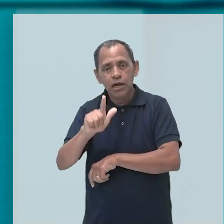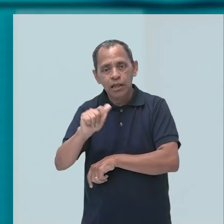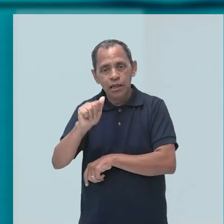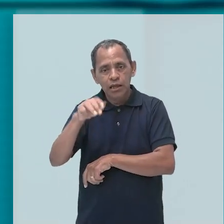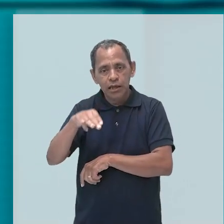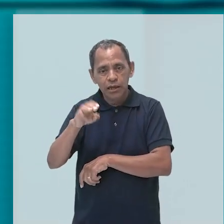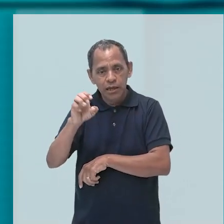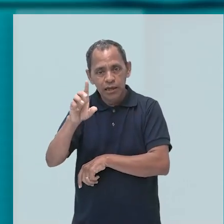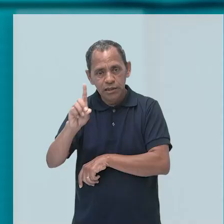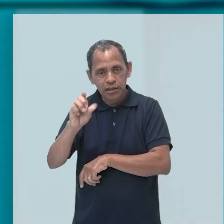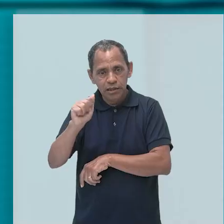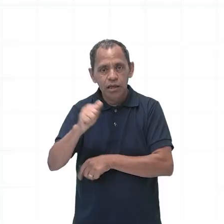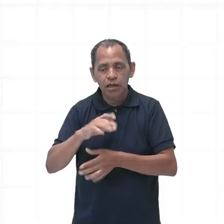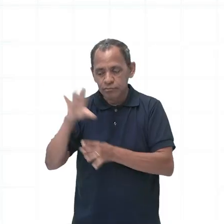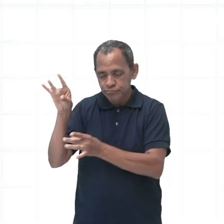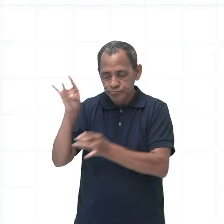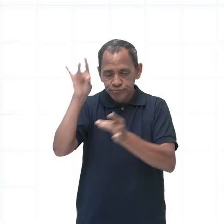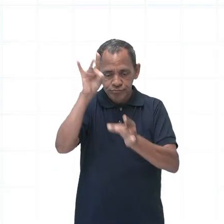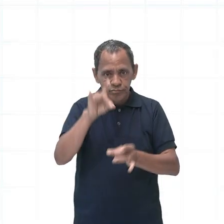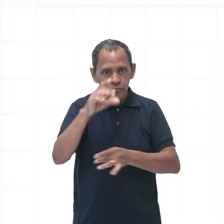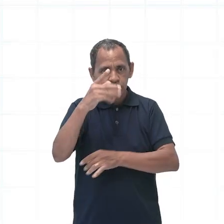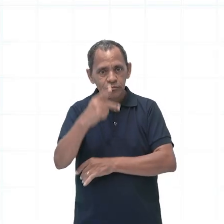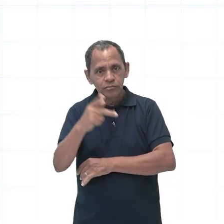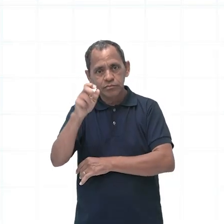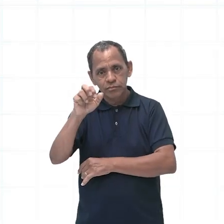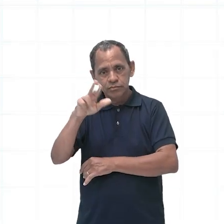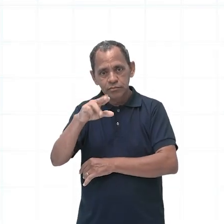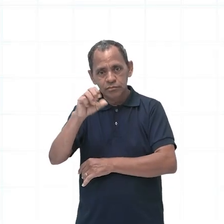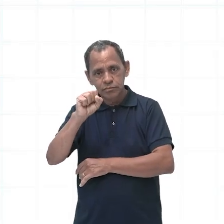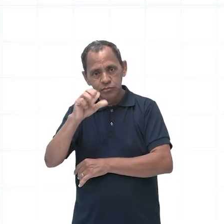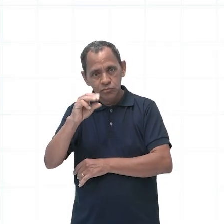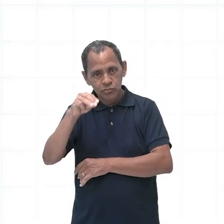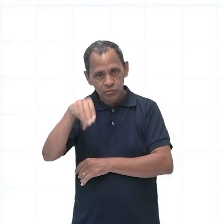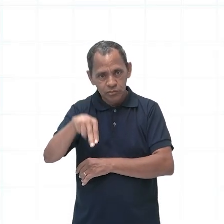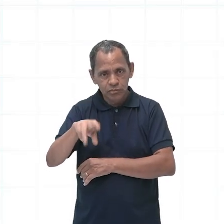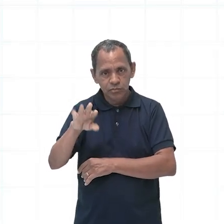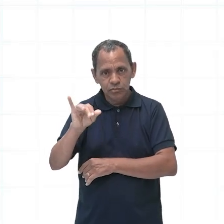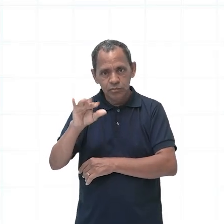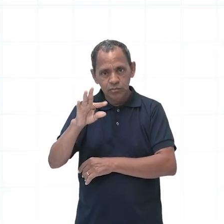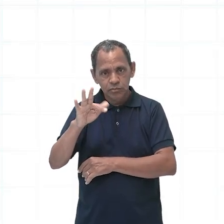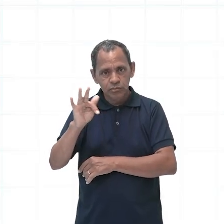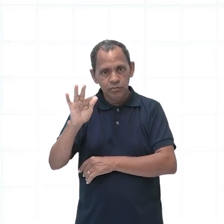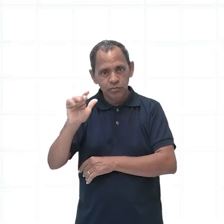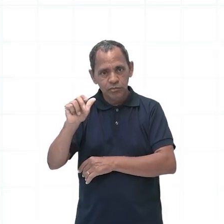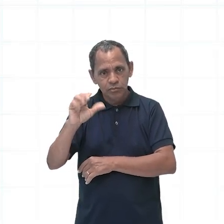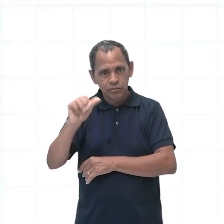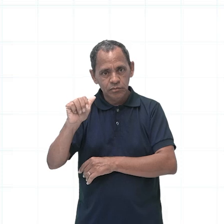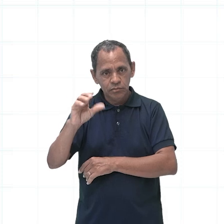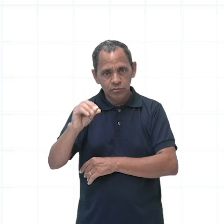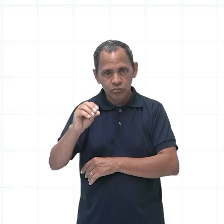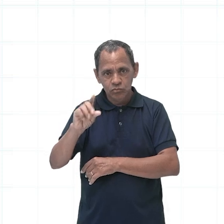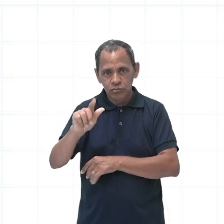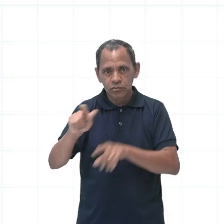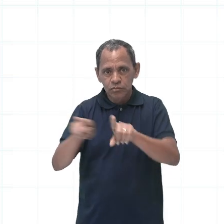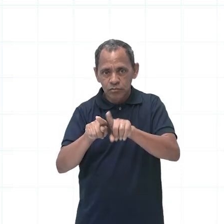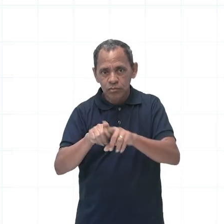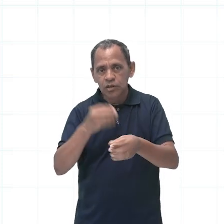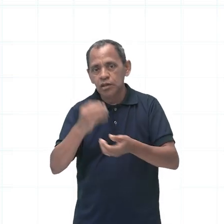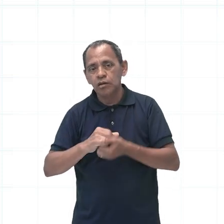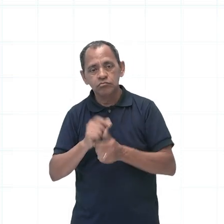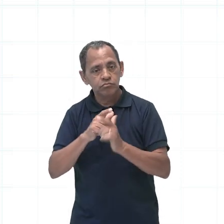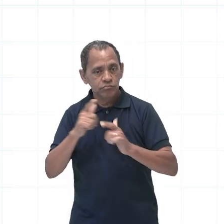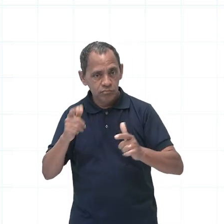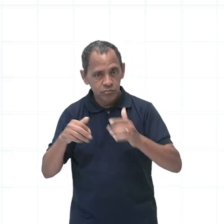a personificação. Então, no ar a cartela, por favor, né, o conto A Poda, de Astrid Cabral, observamos um grande processo